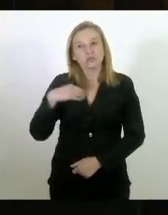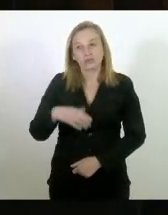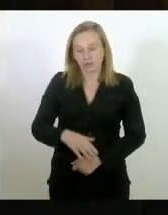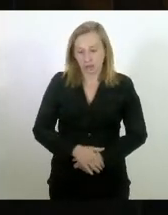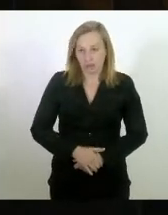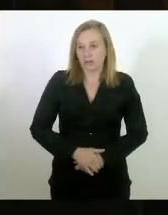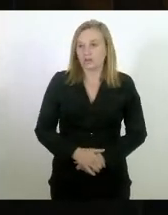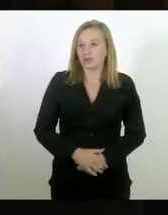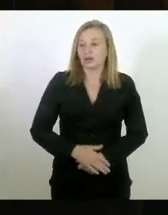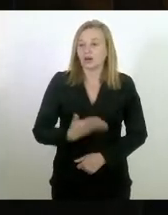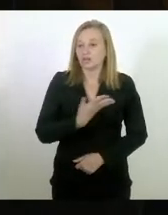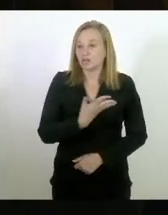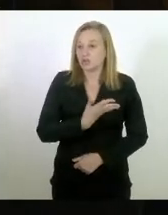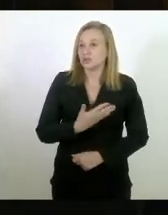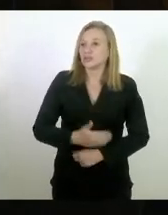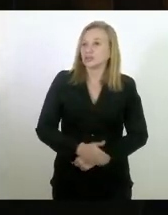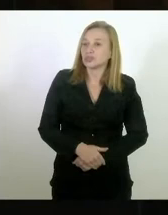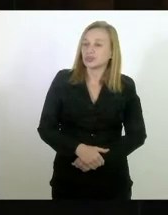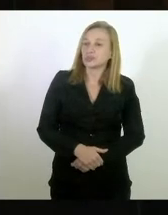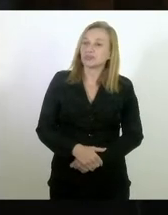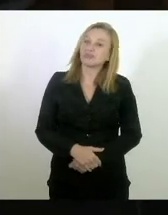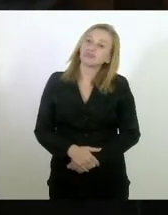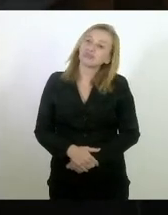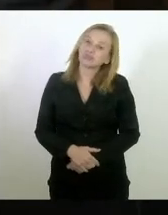que estão participando é